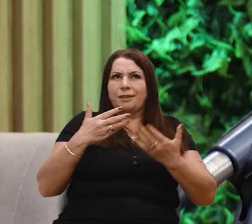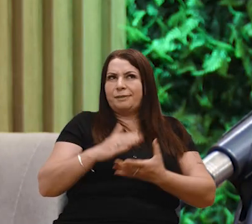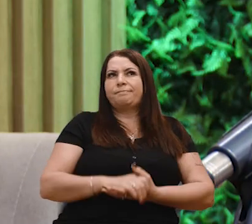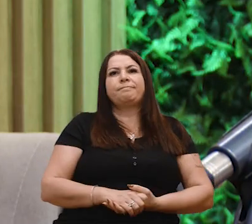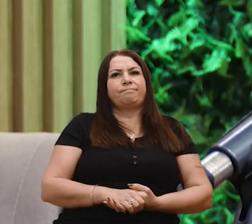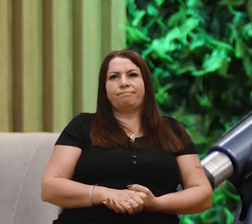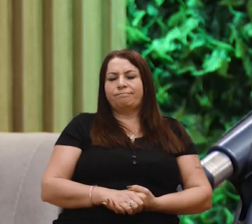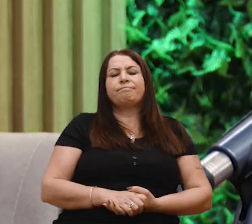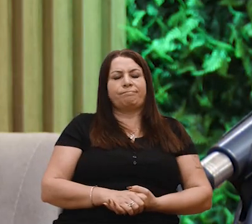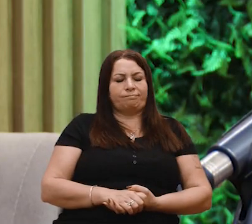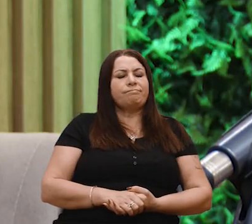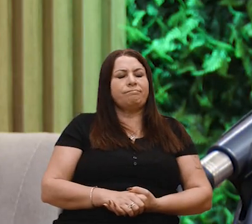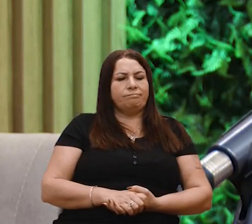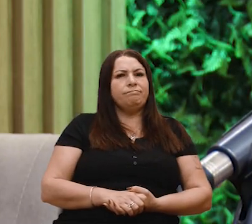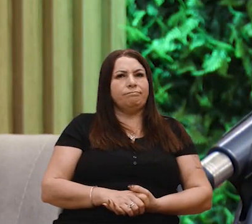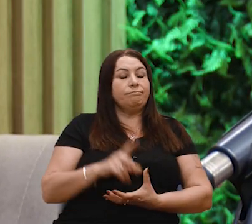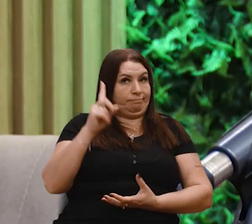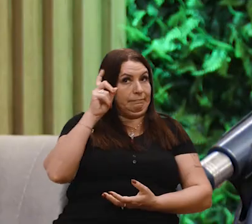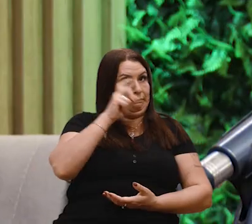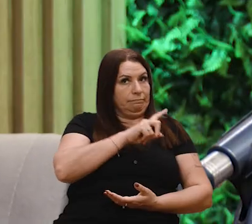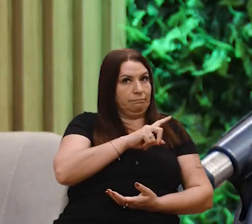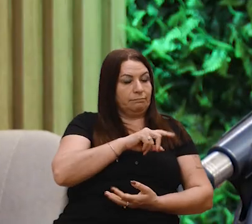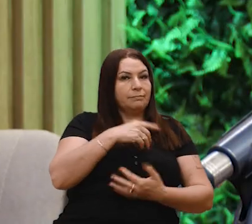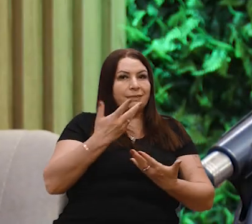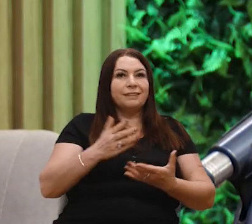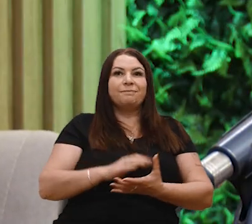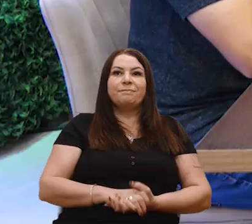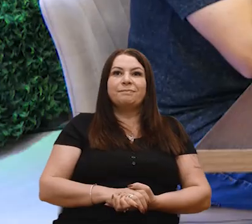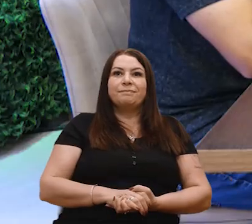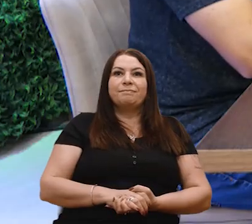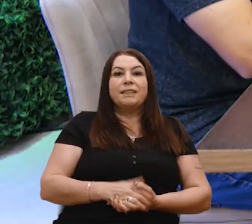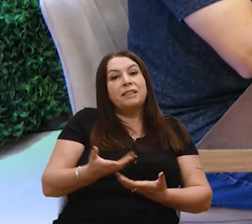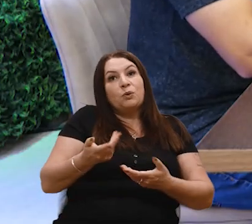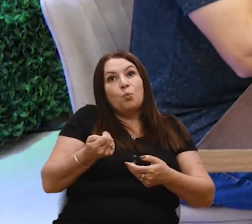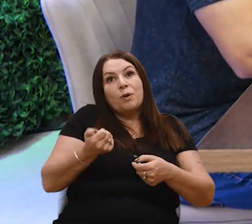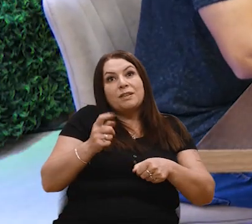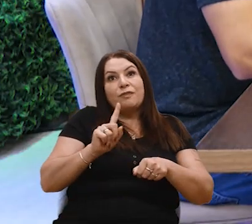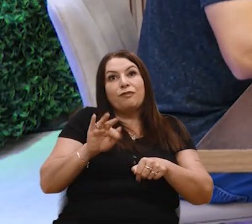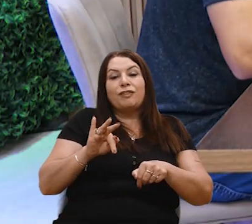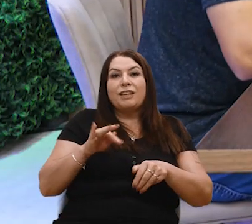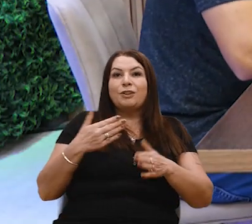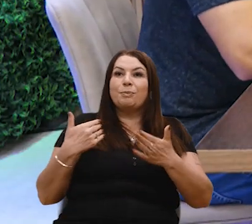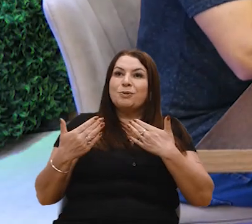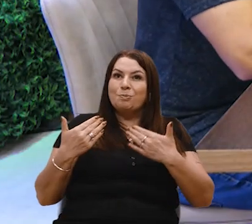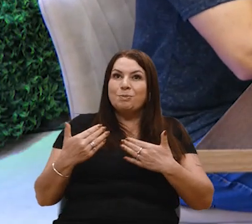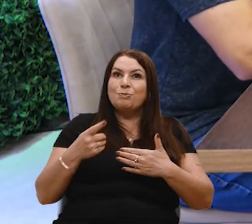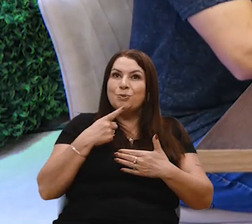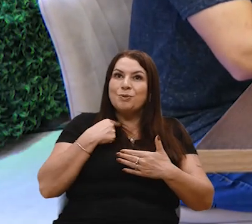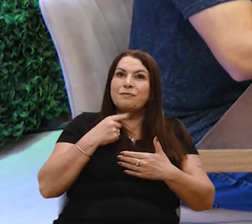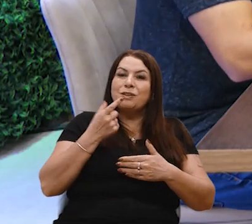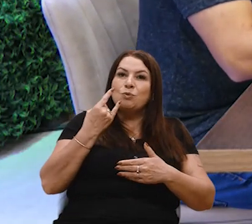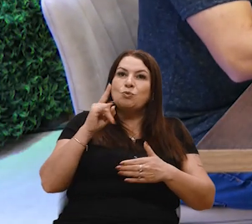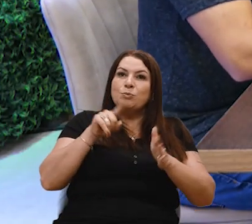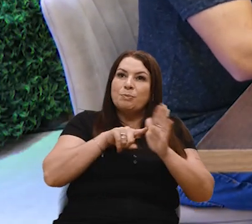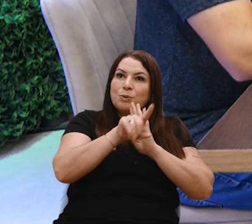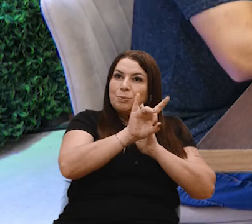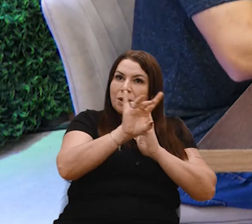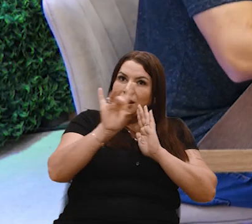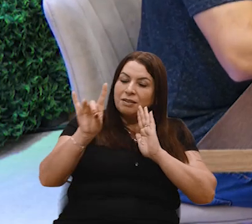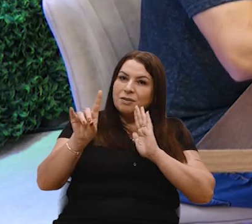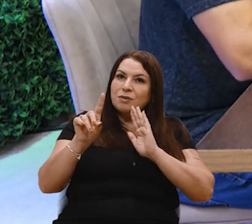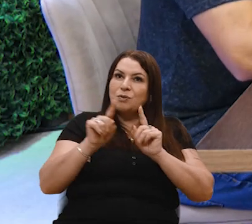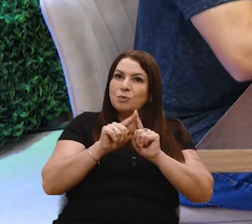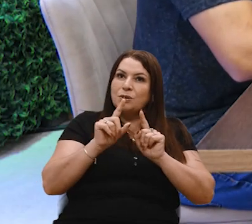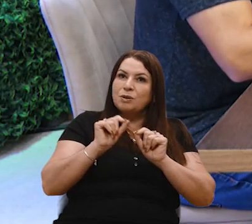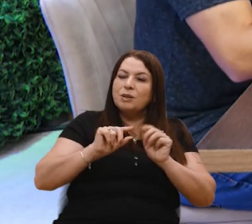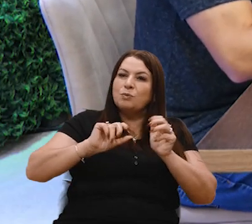não consegue dar conta, né? É bem difícil. Então, pessoal, infelizmente está acabando o bate-papo, mas eu gostaria de fazer uma última pergunta